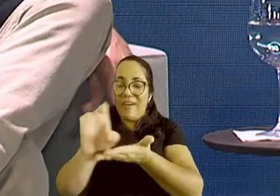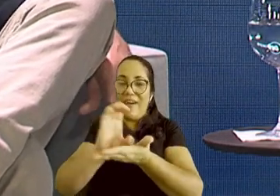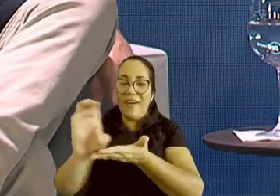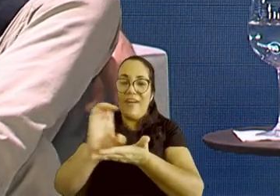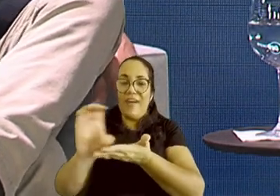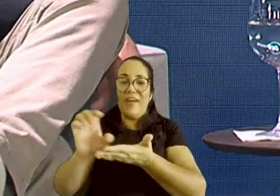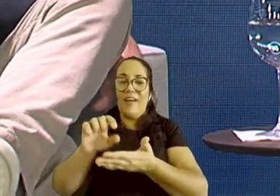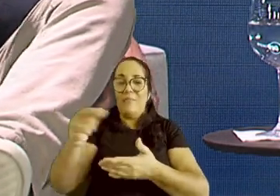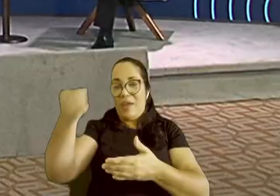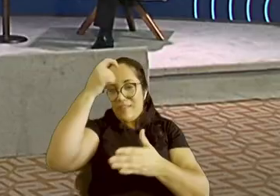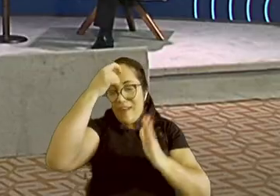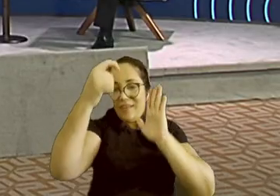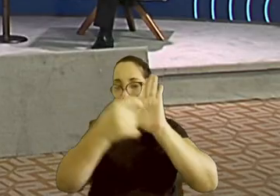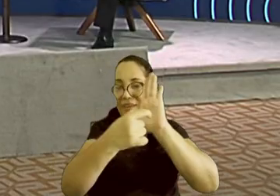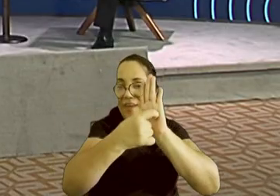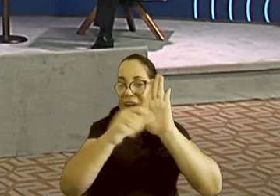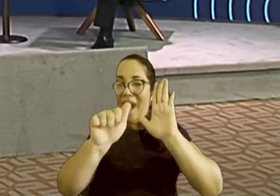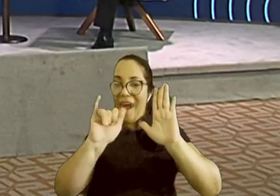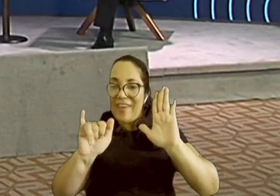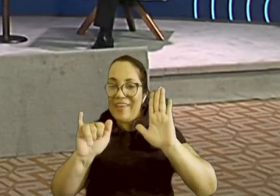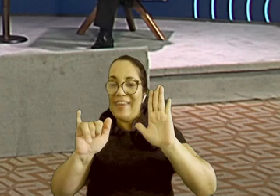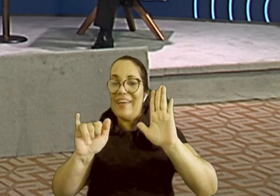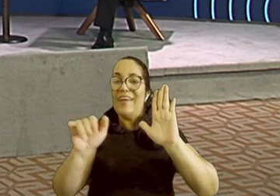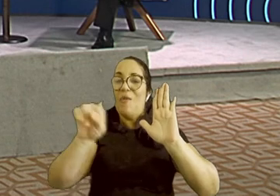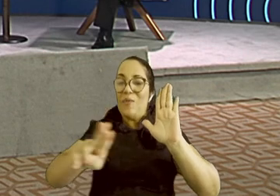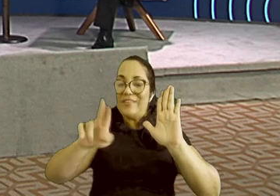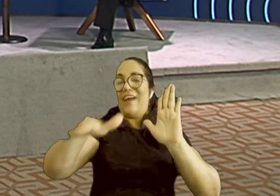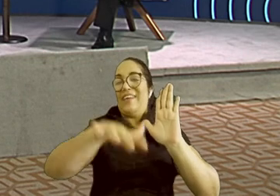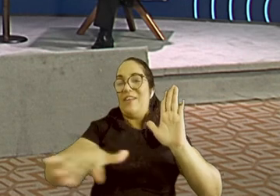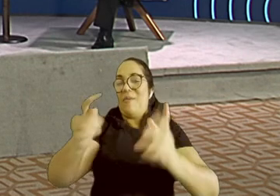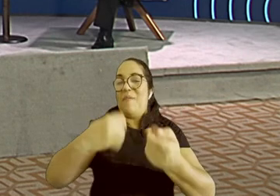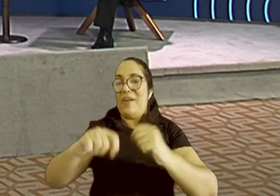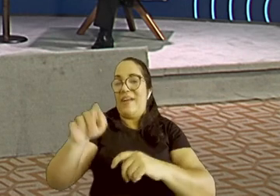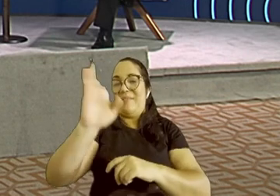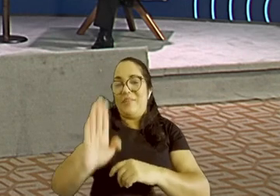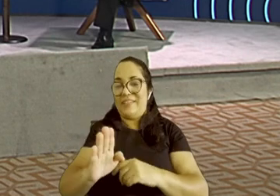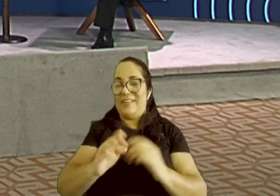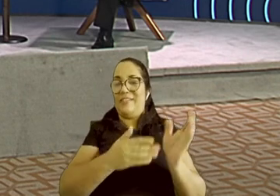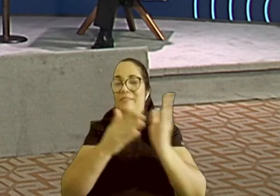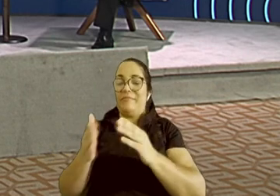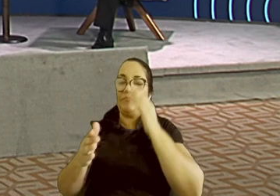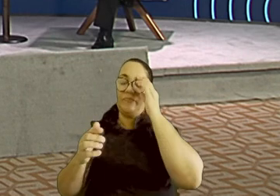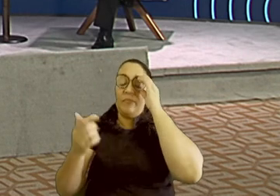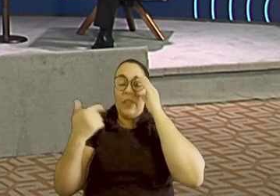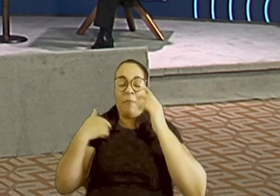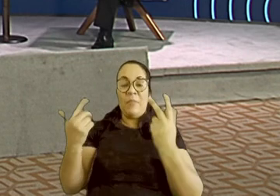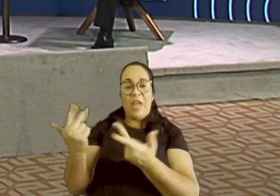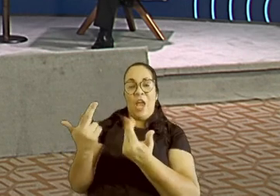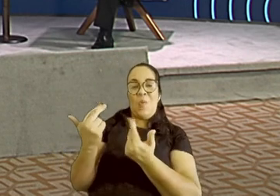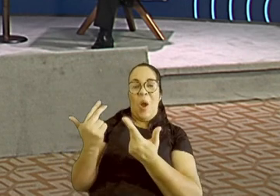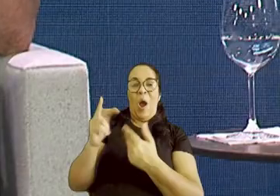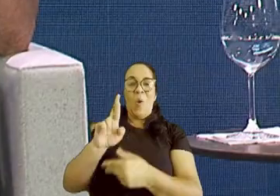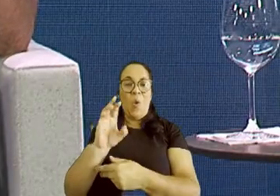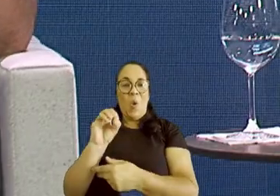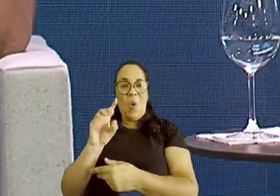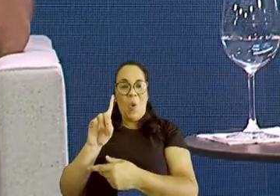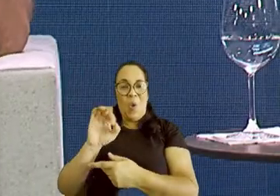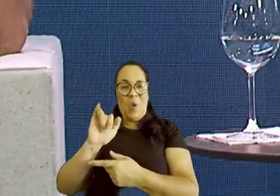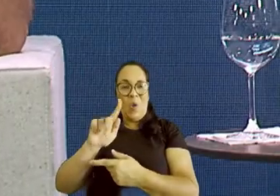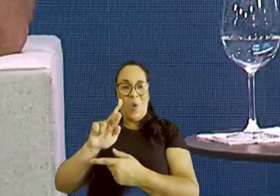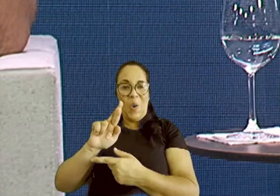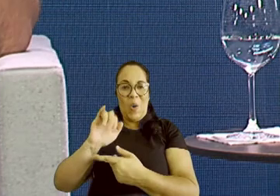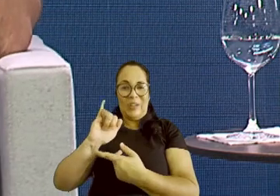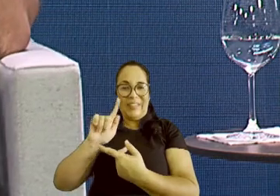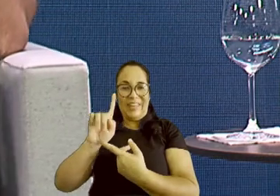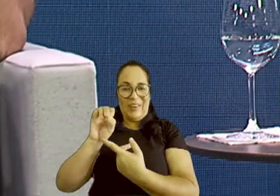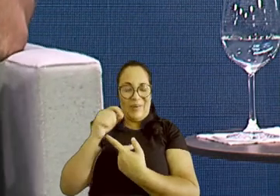anos no mercado brasileiro para mim é bem parecida com o Rodrigo assim tô bem otimista apesar do momento país